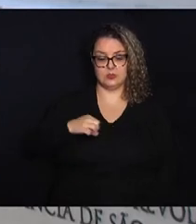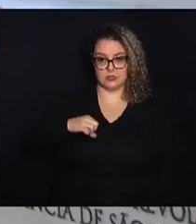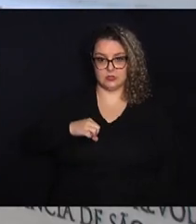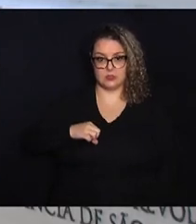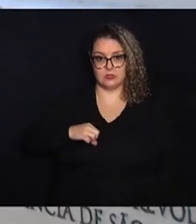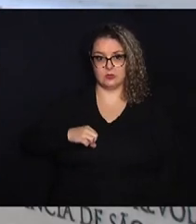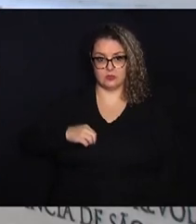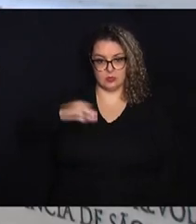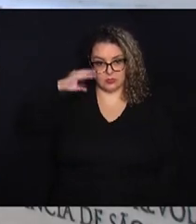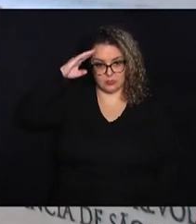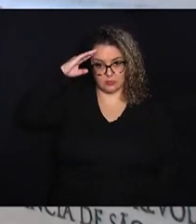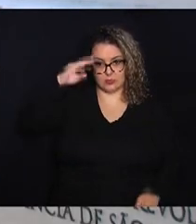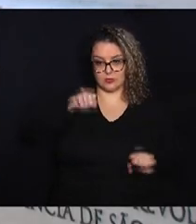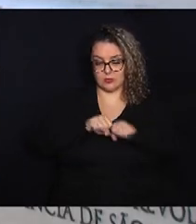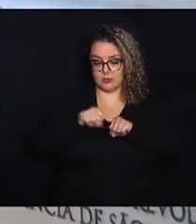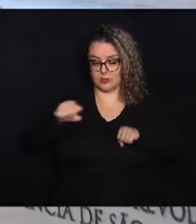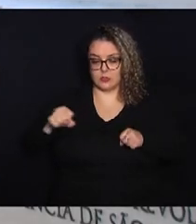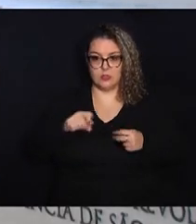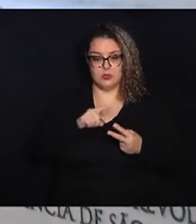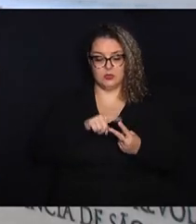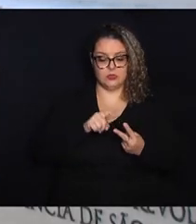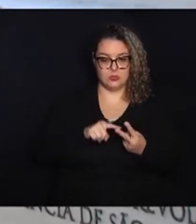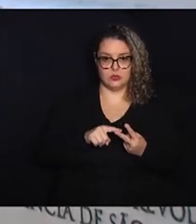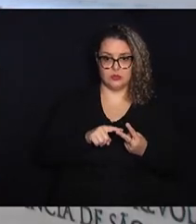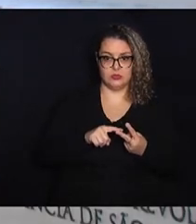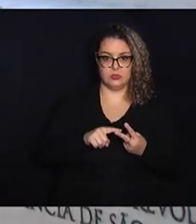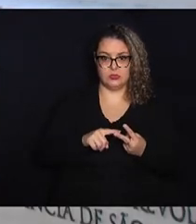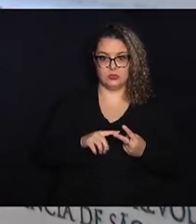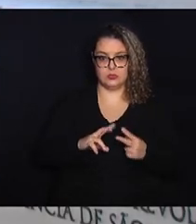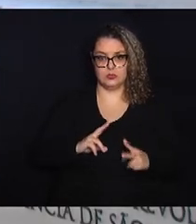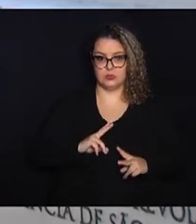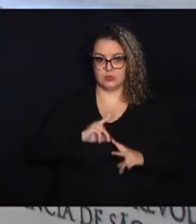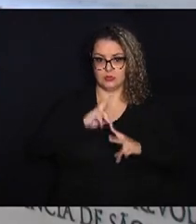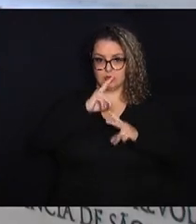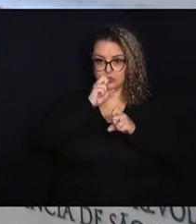né, tanto dois das forças